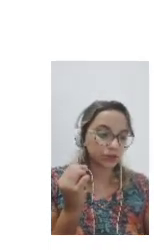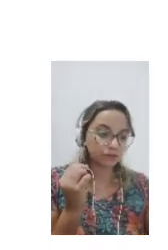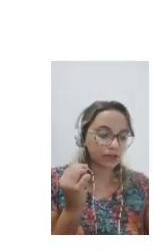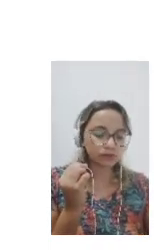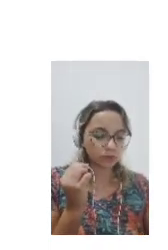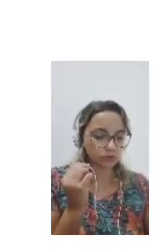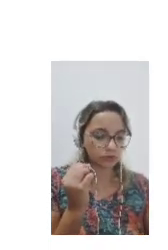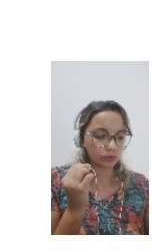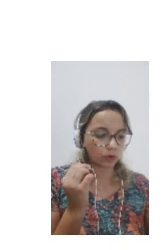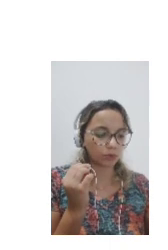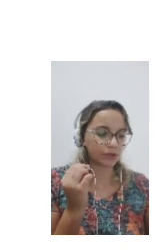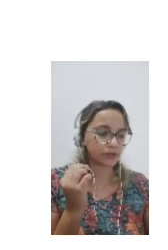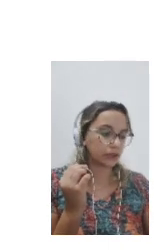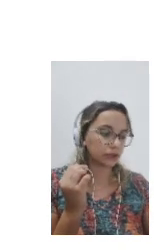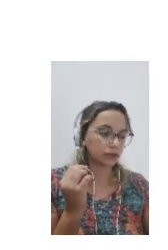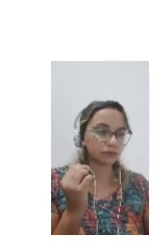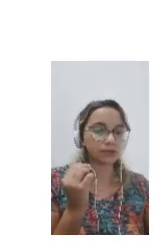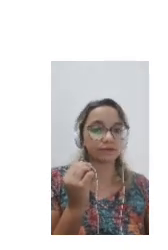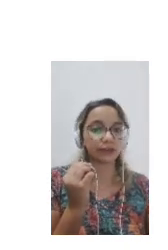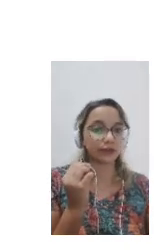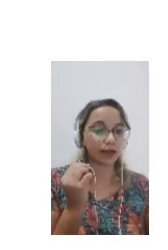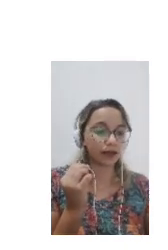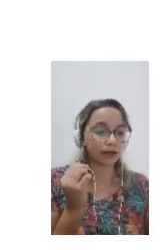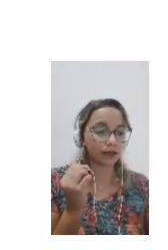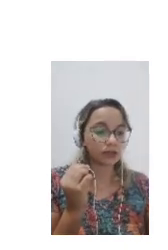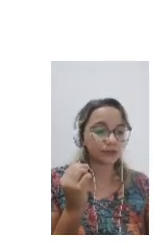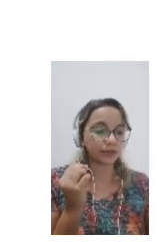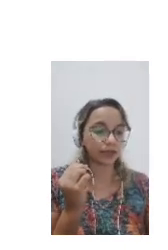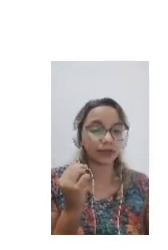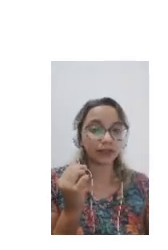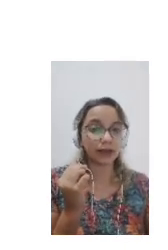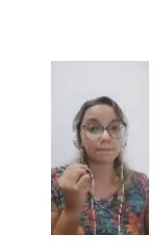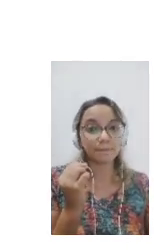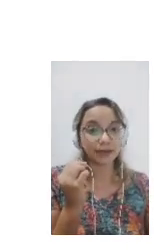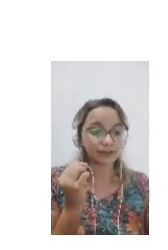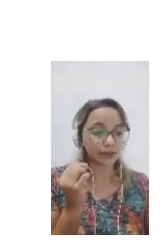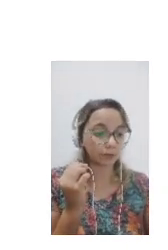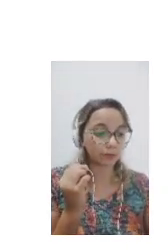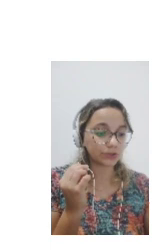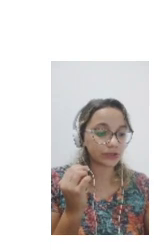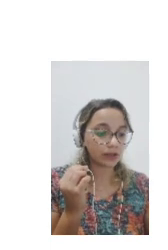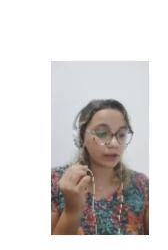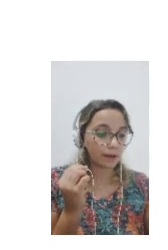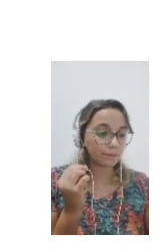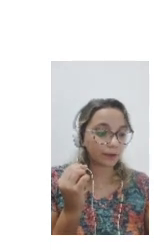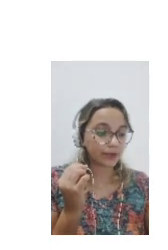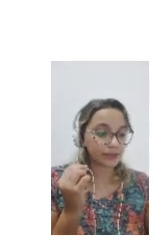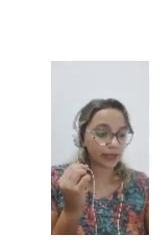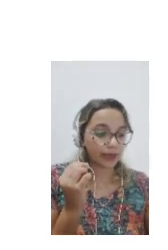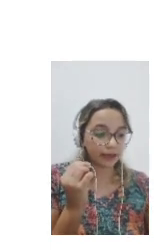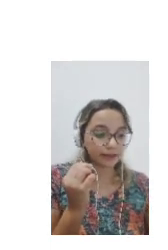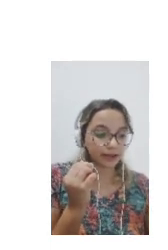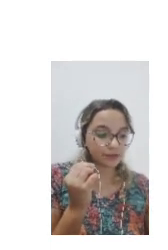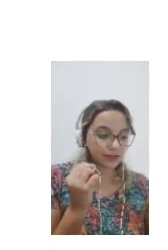agregação de diversos cursos, como medicina, medicina veterinária, zootecnia, BI de saúde,